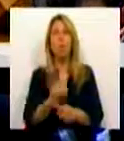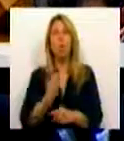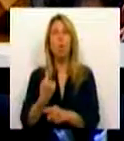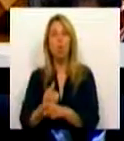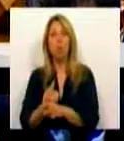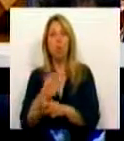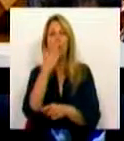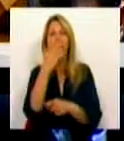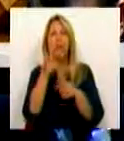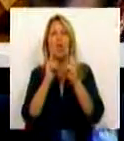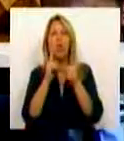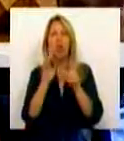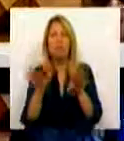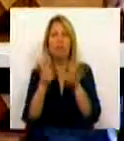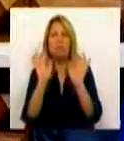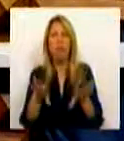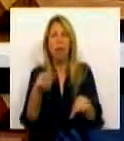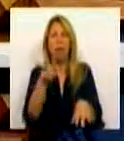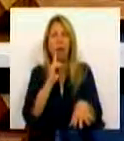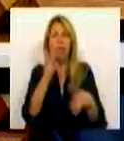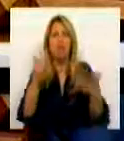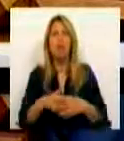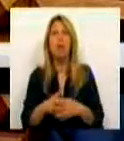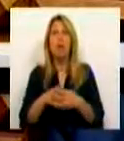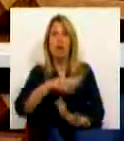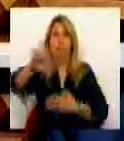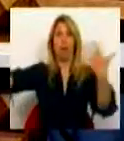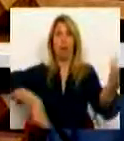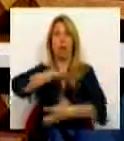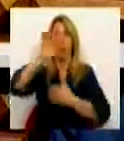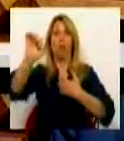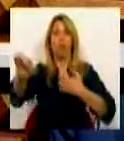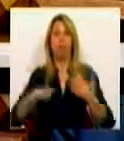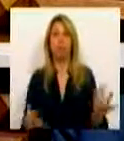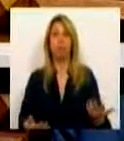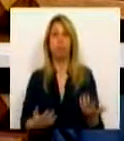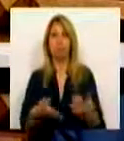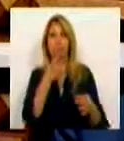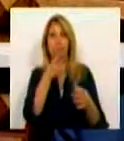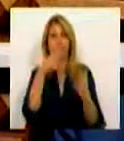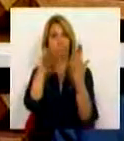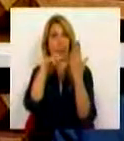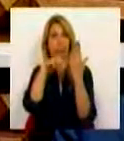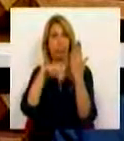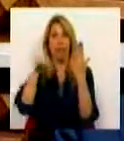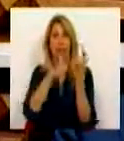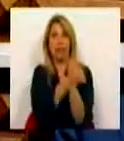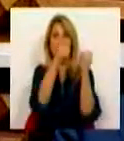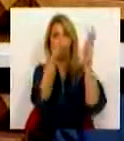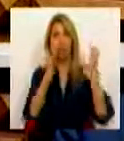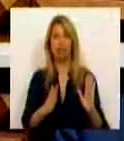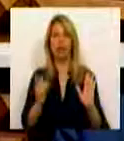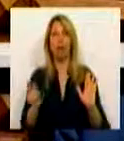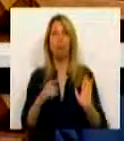quase anedótica. No meio da sua atrapalhação e da atrapalhação da sua alocução nesta casa, o